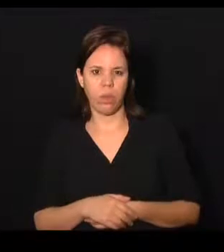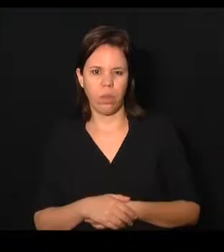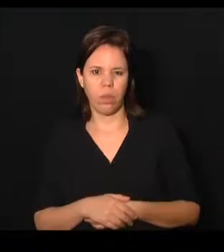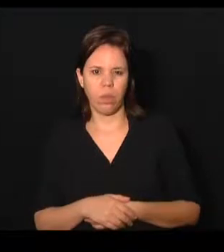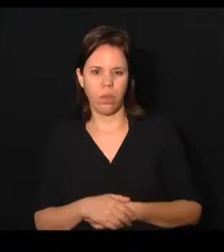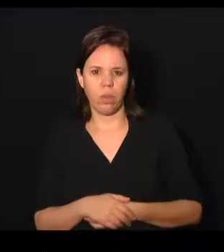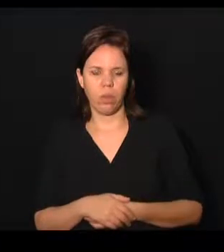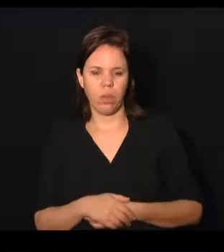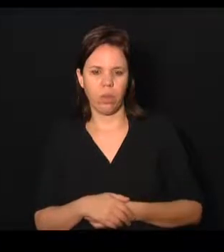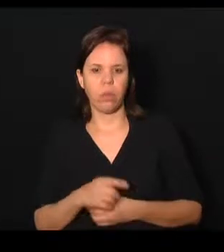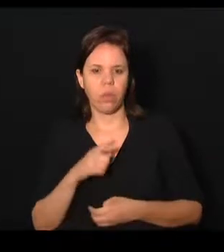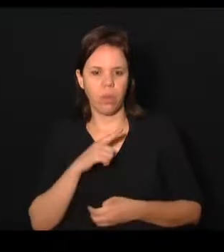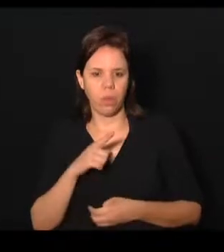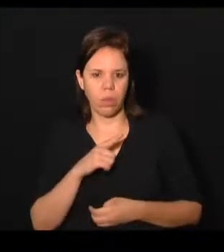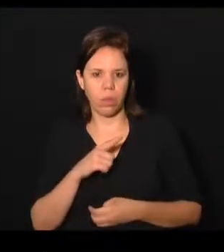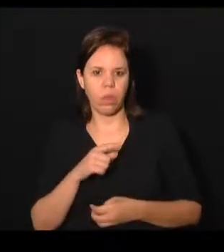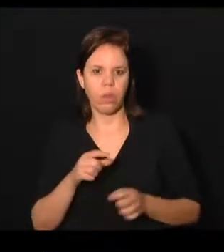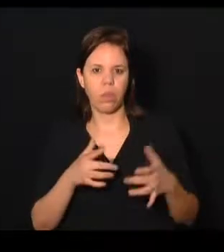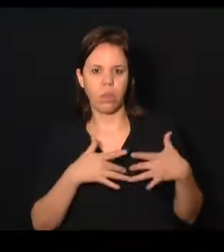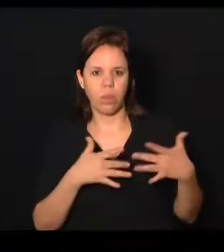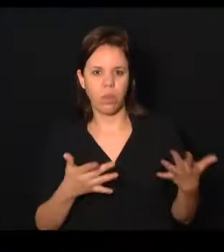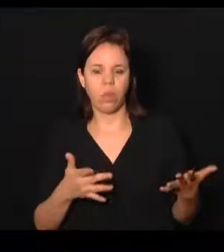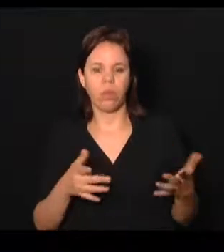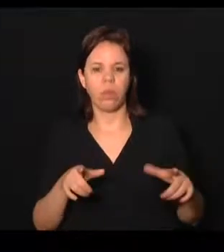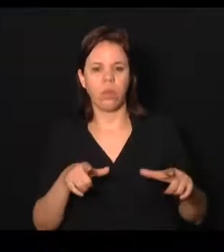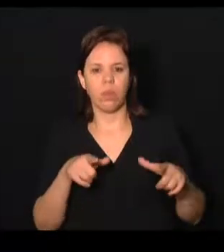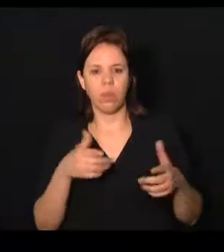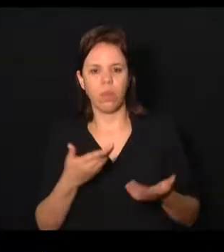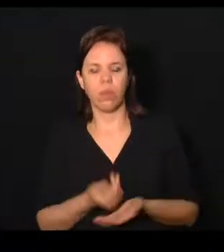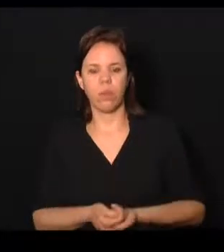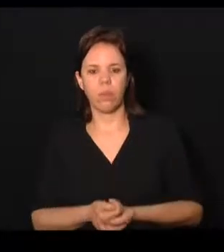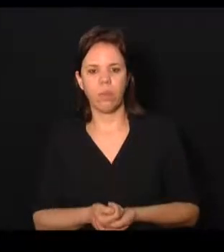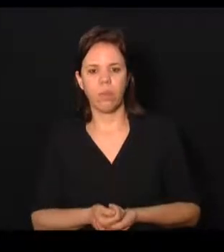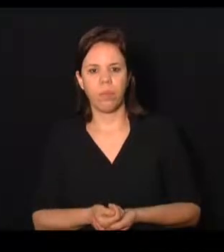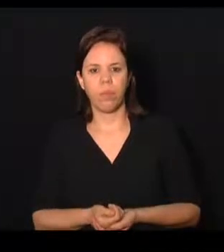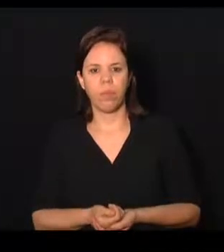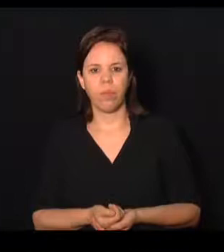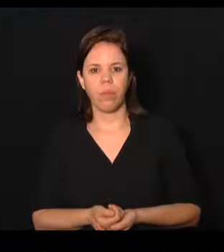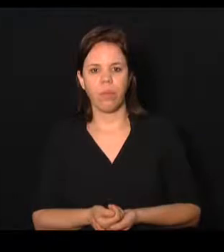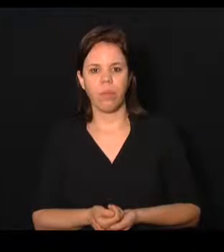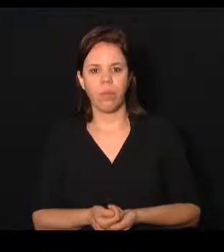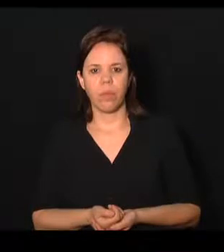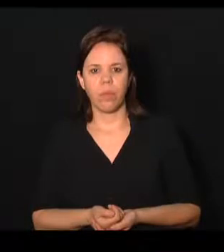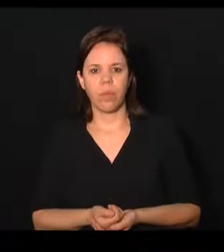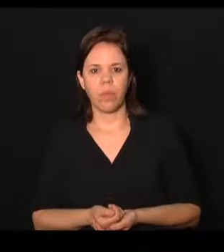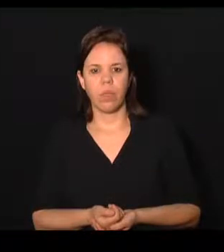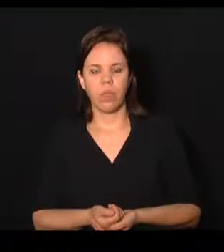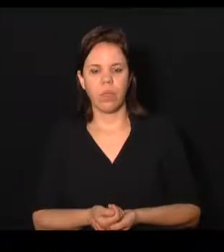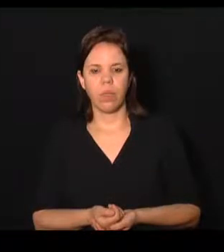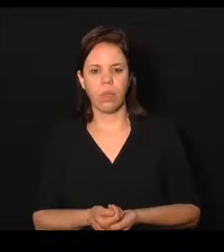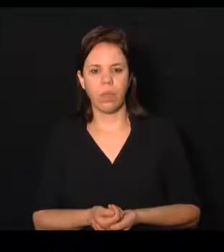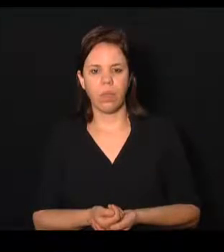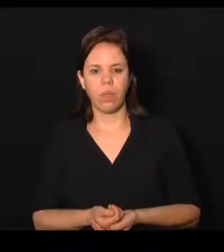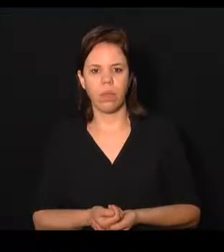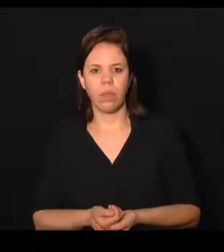tem um certificado de doador, como um certificado da categoria